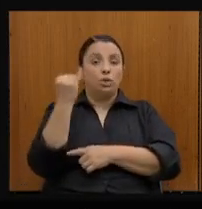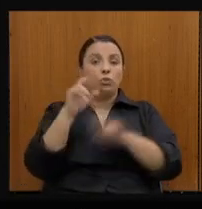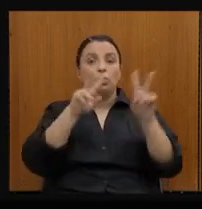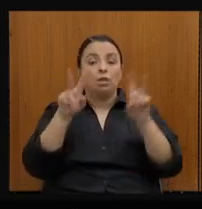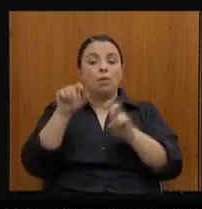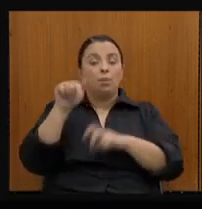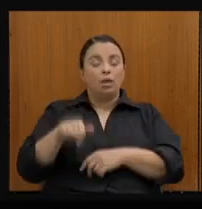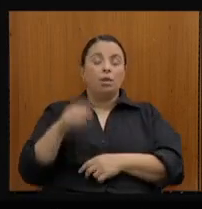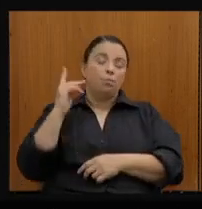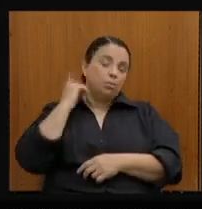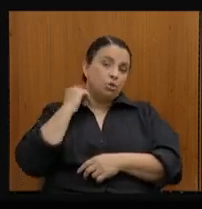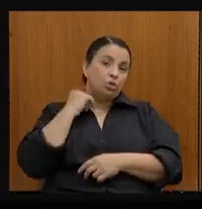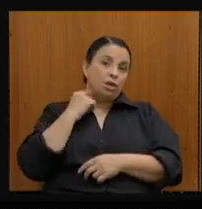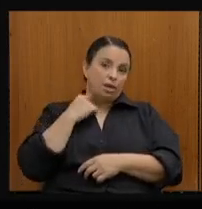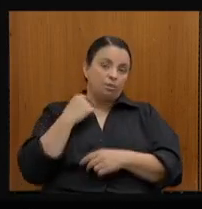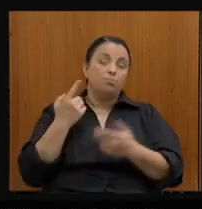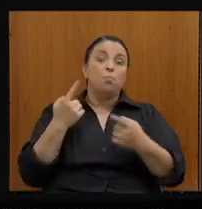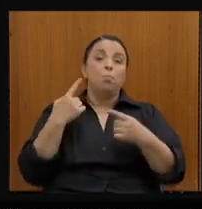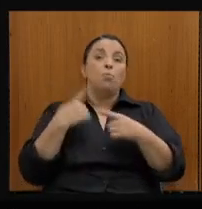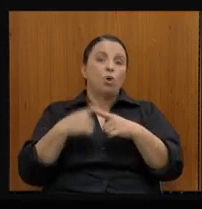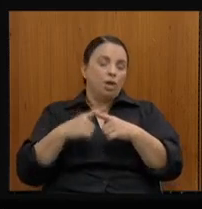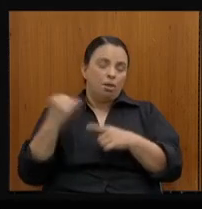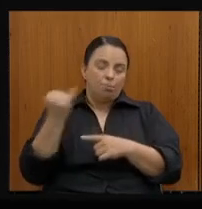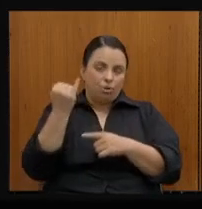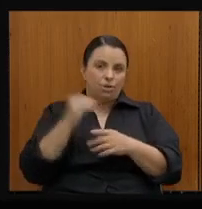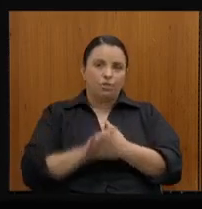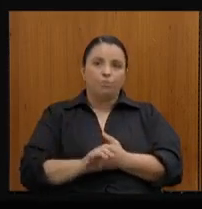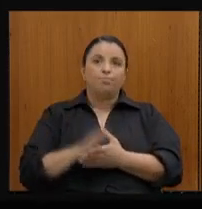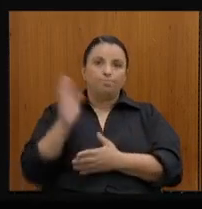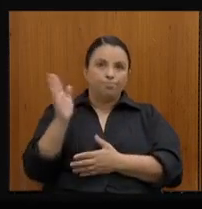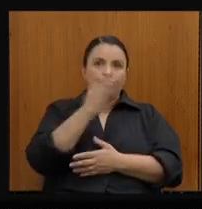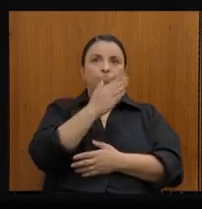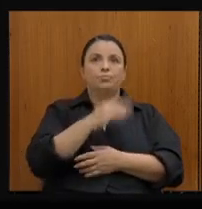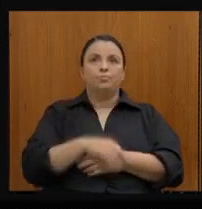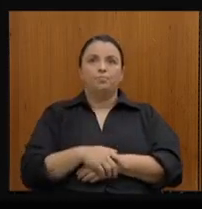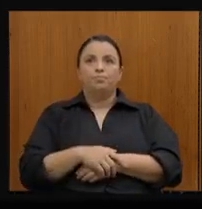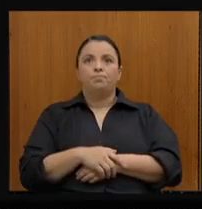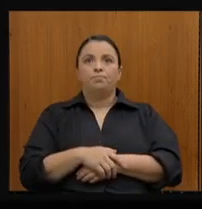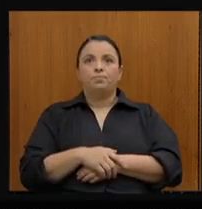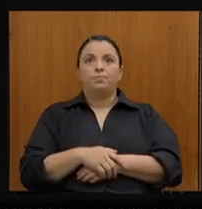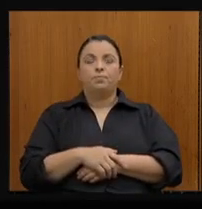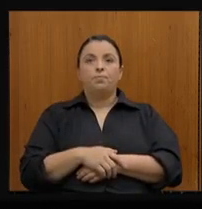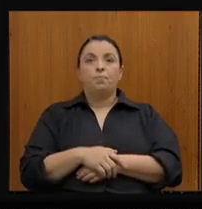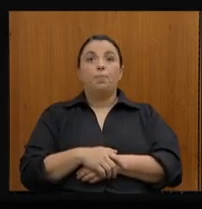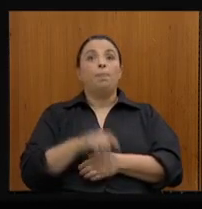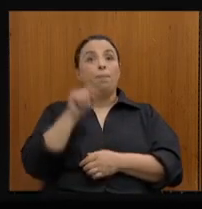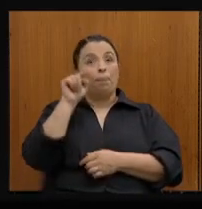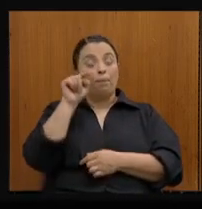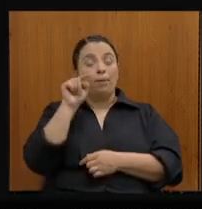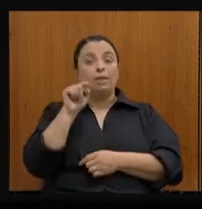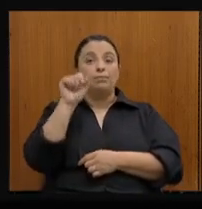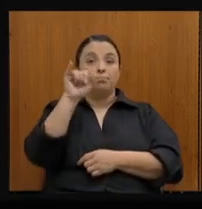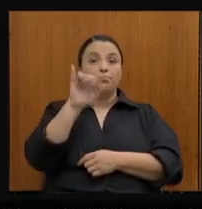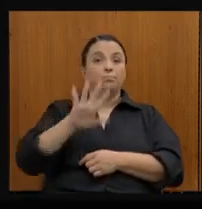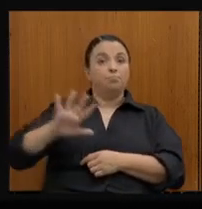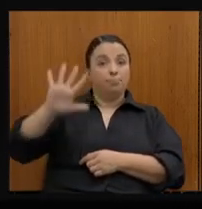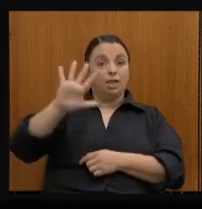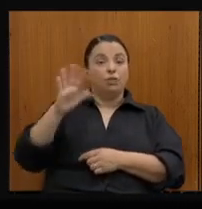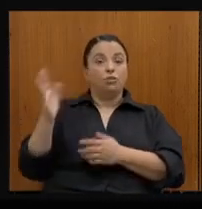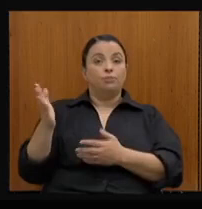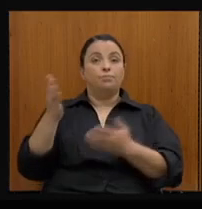São online não é para passar próxima e essa figura aí nós estamos mostrando